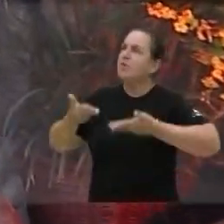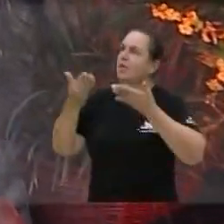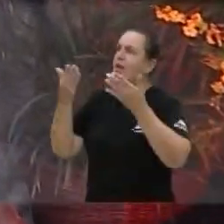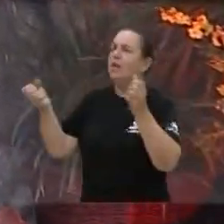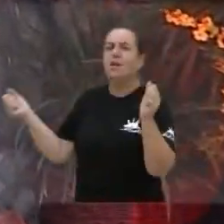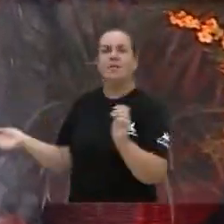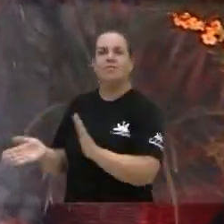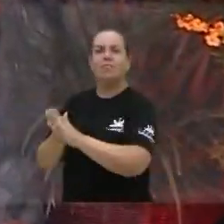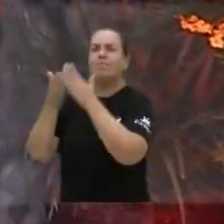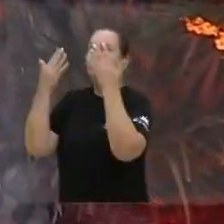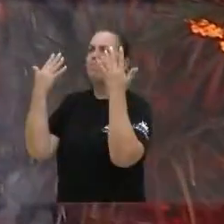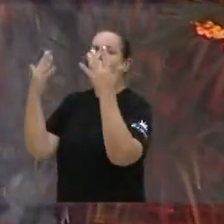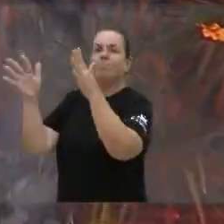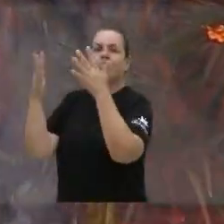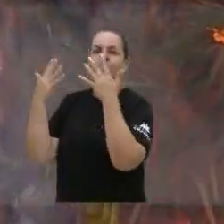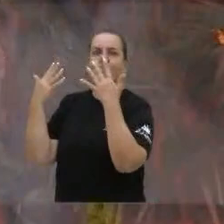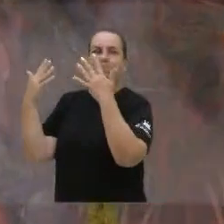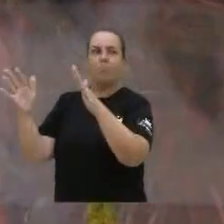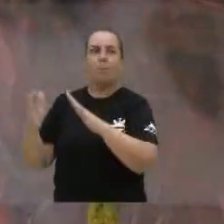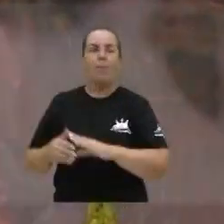alegremo-nos e nele